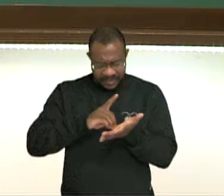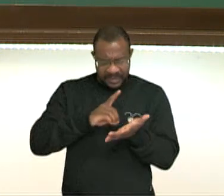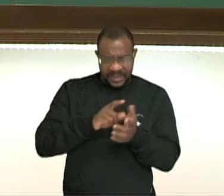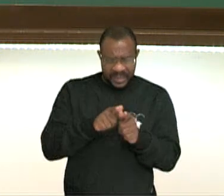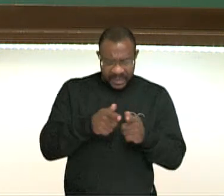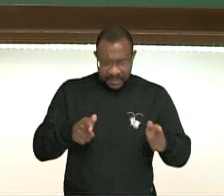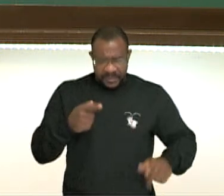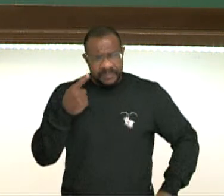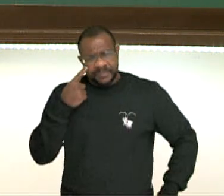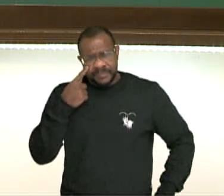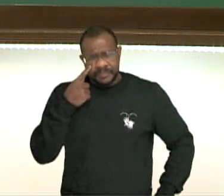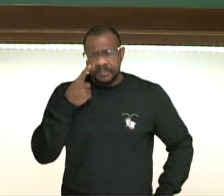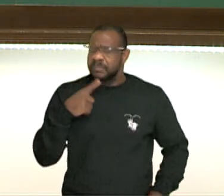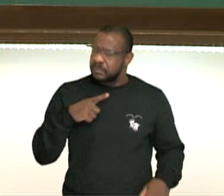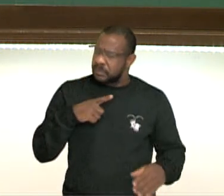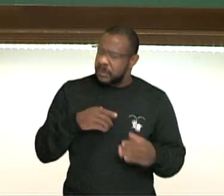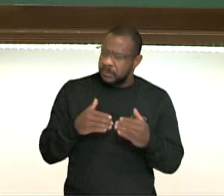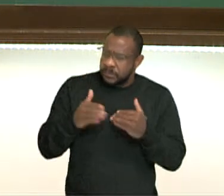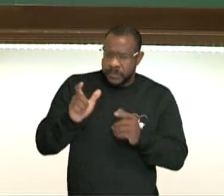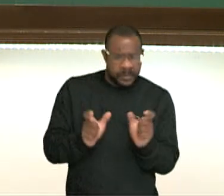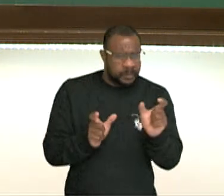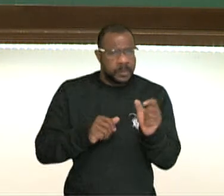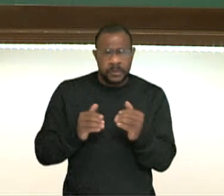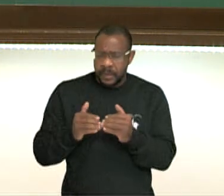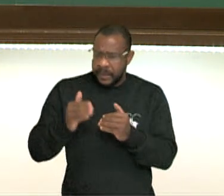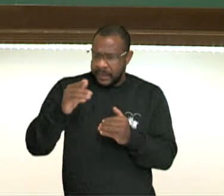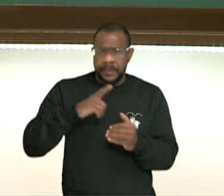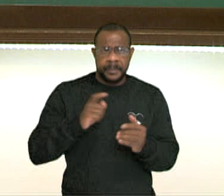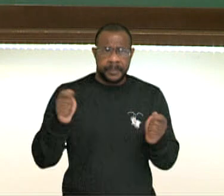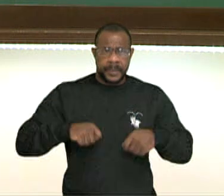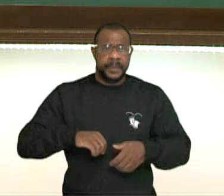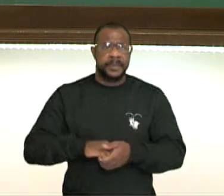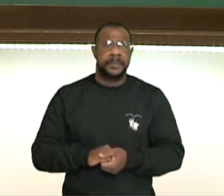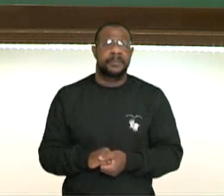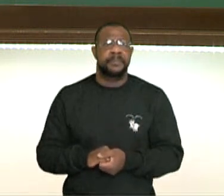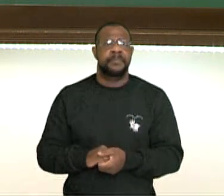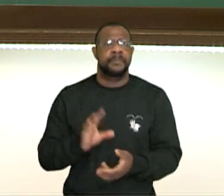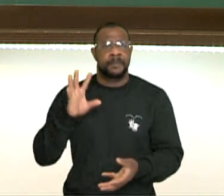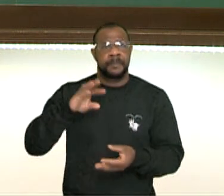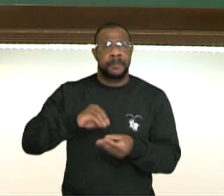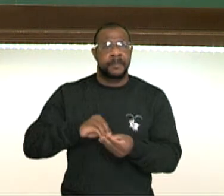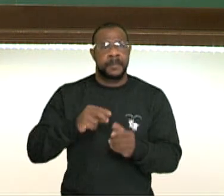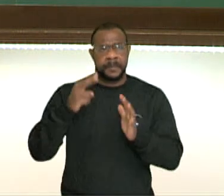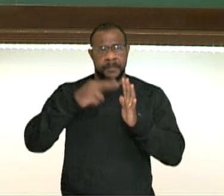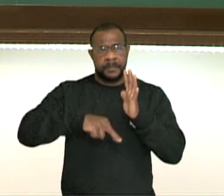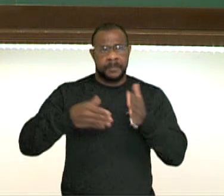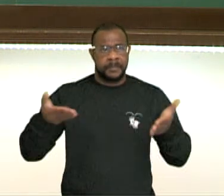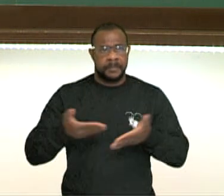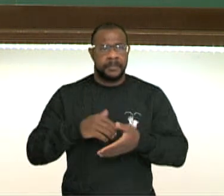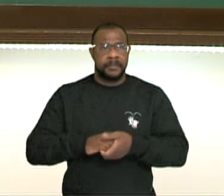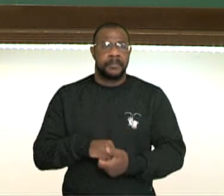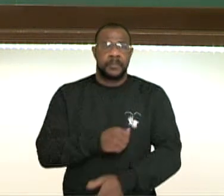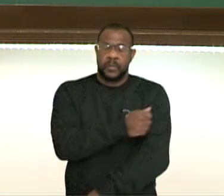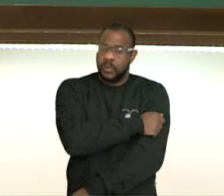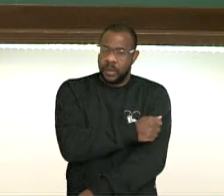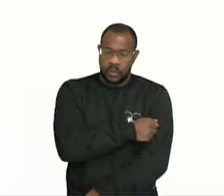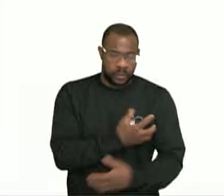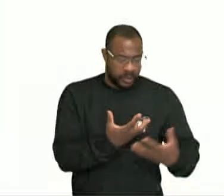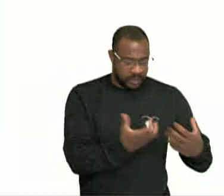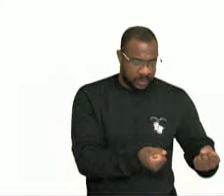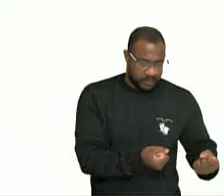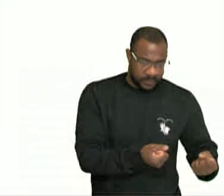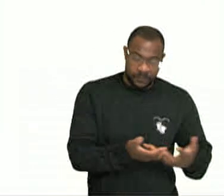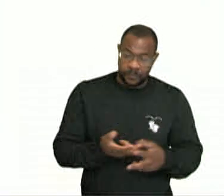mais, ela pode ir além disso, que é o que nós estamos vendo nesse caso. Vamos retomar o artigo de opinião, então. O aluno recebe, o